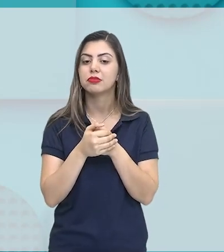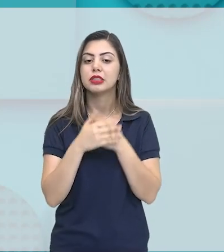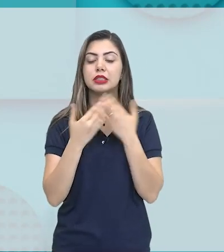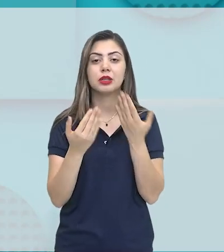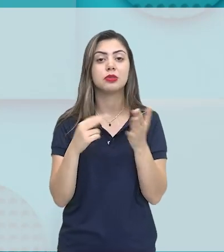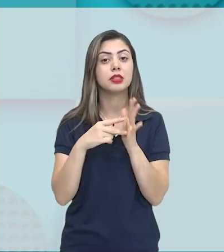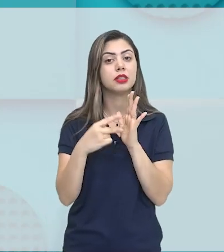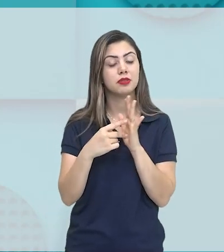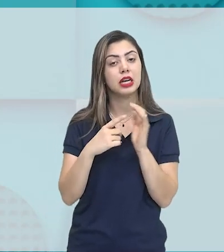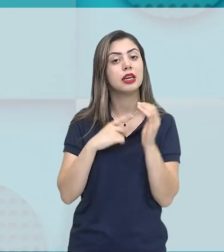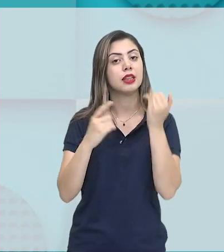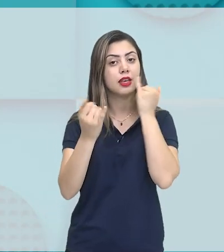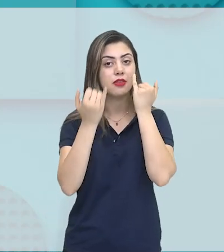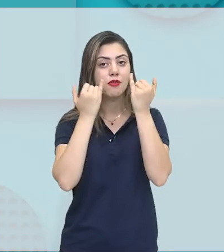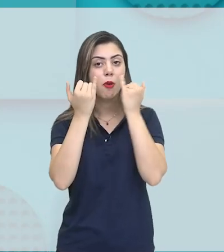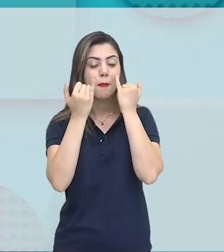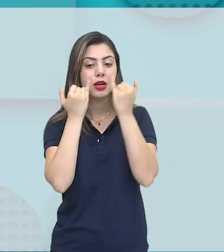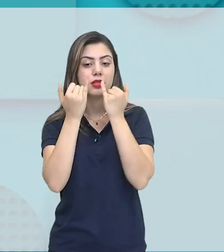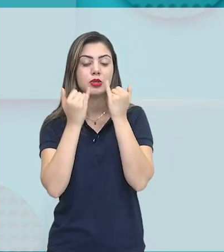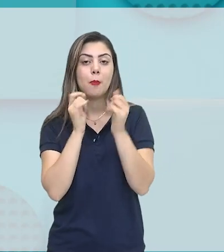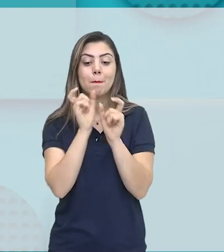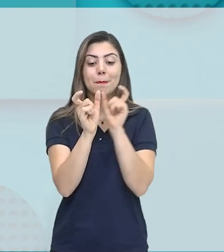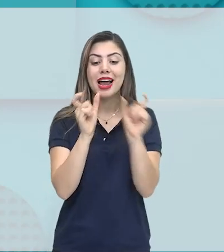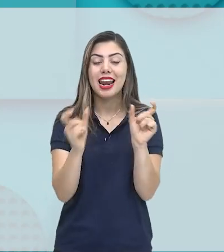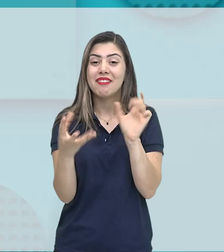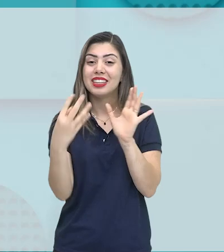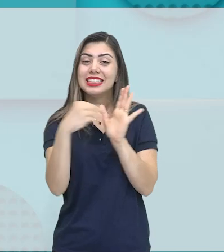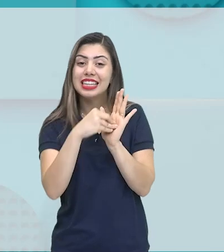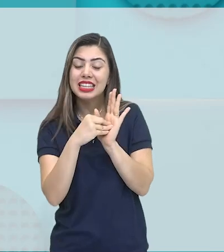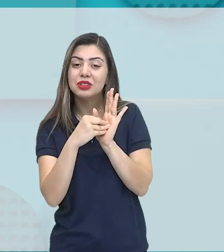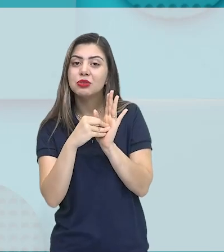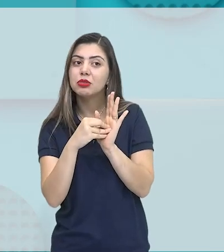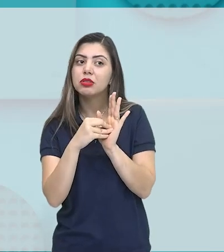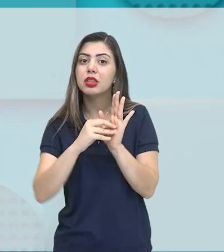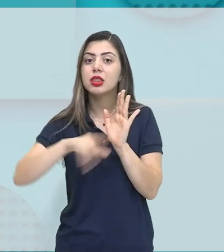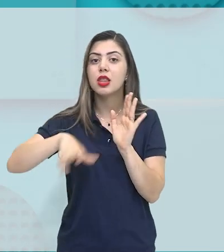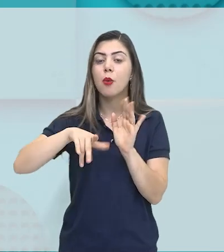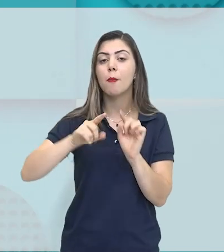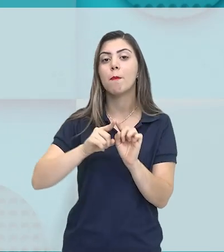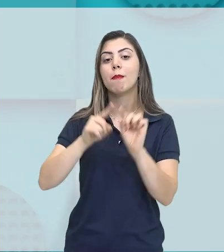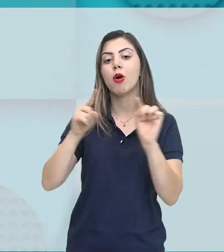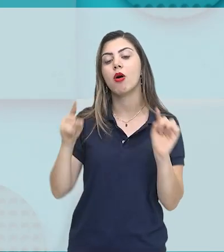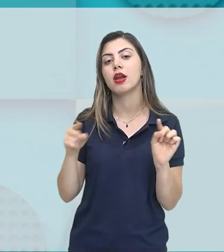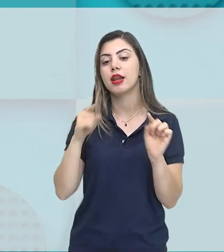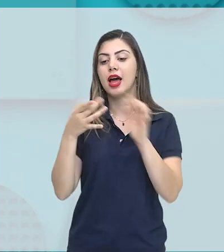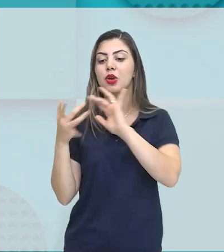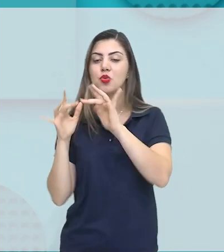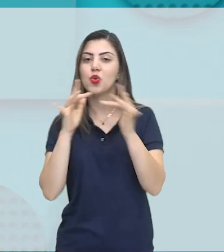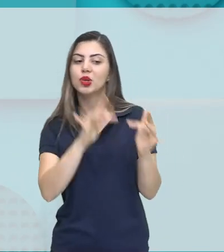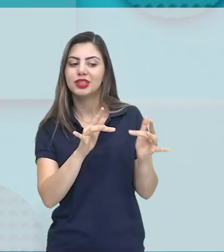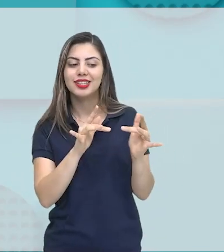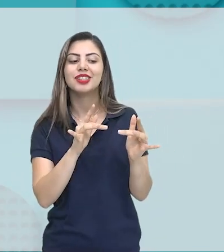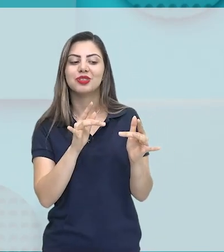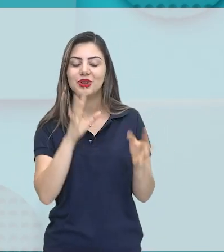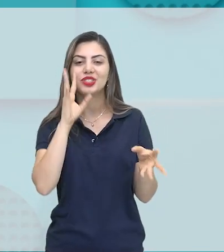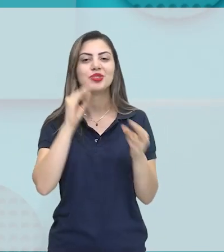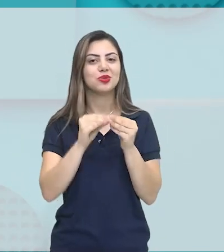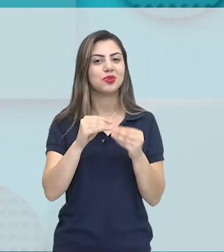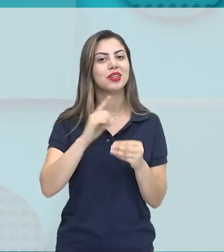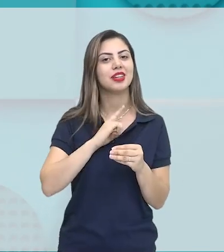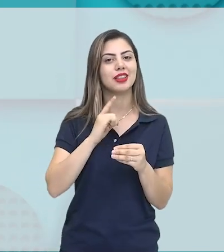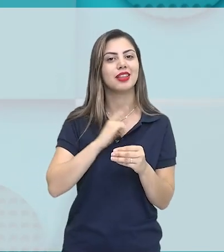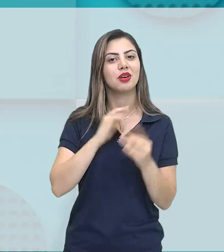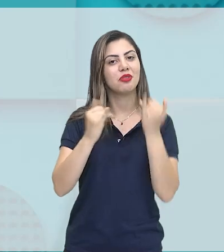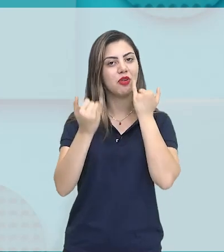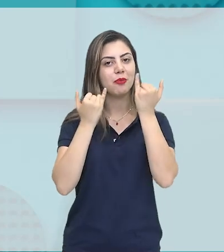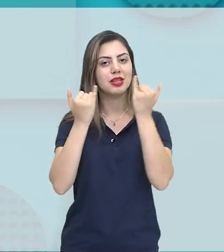tenho informações ali que não estão claramente descritas, mas estão subentendidas.